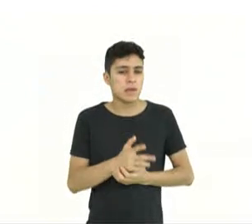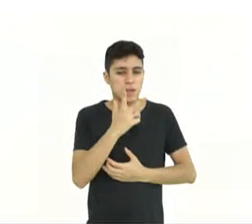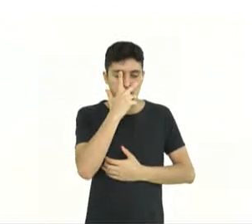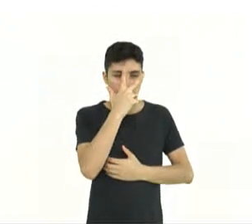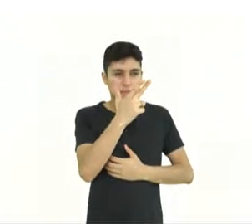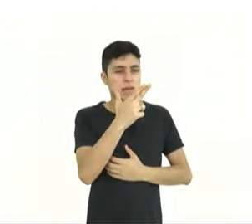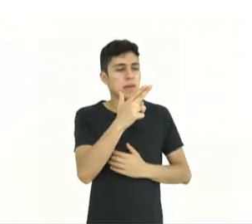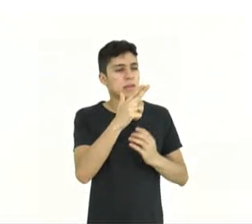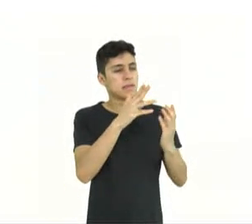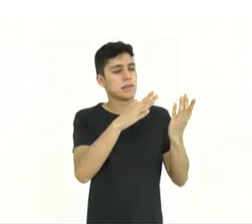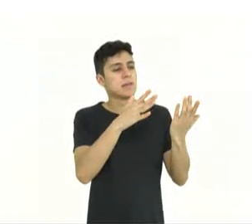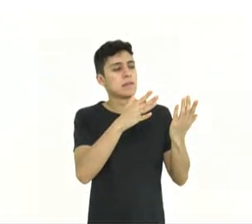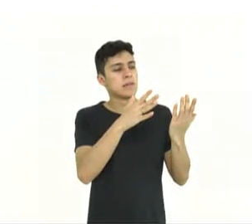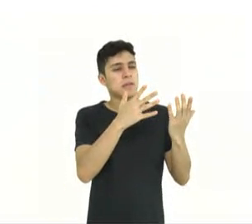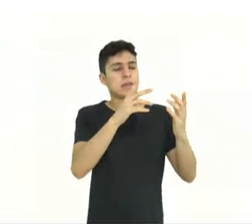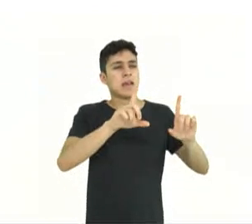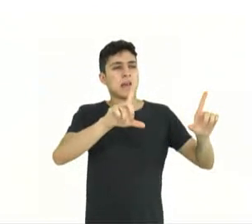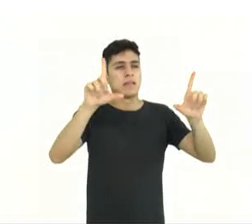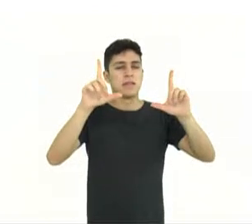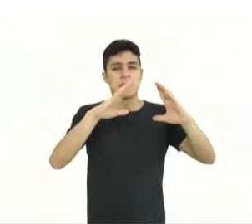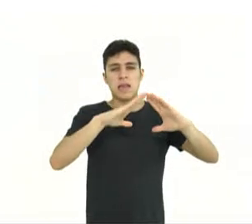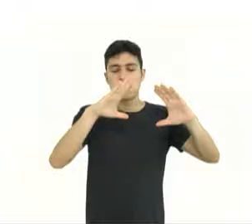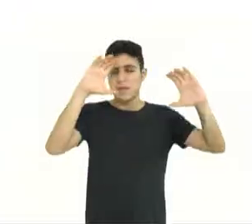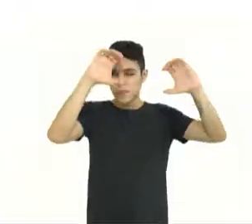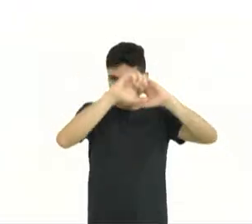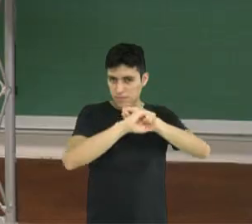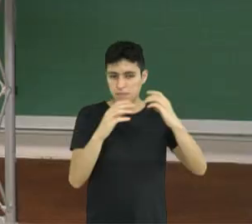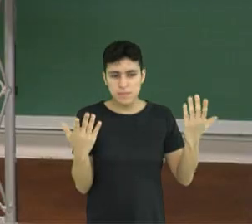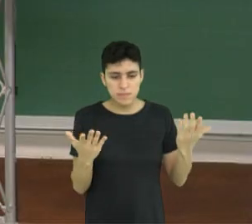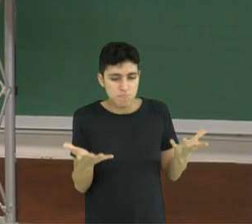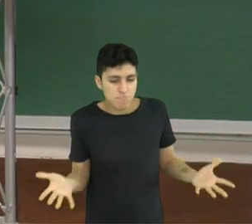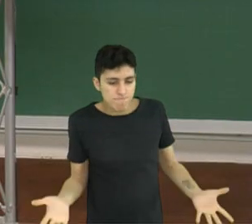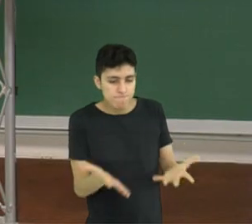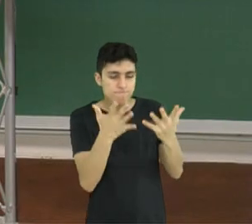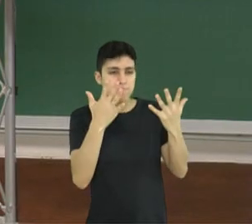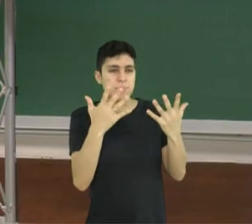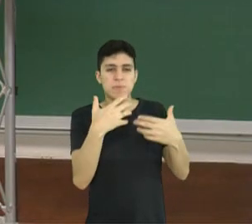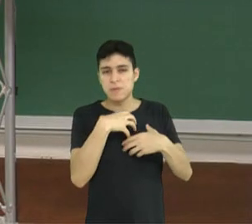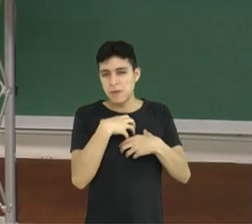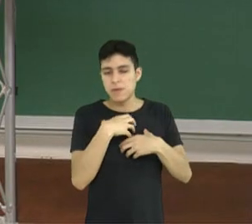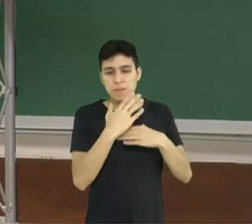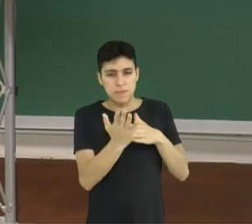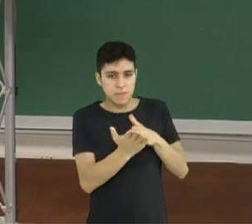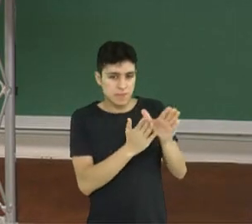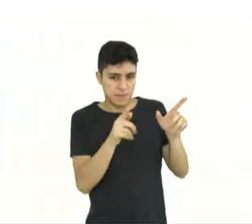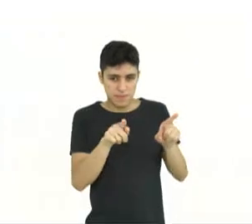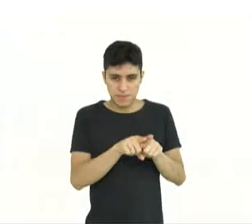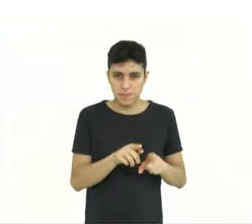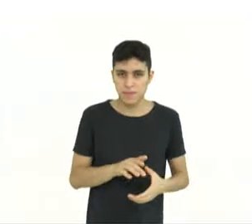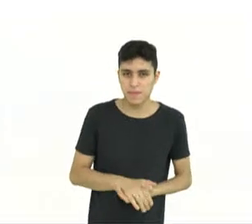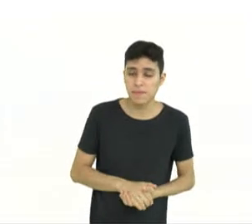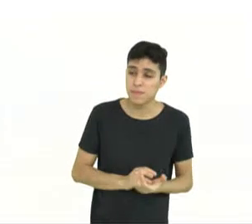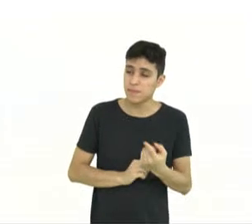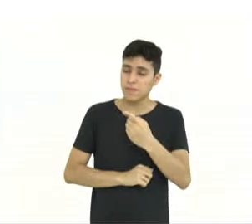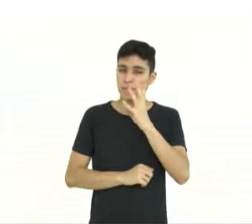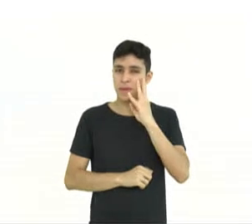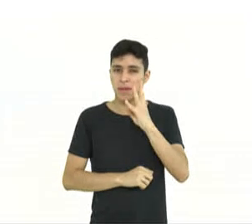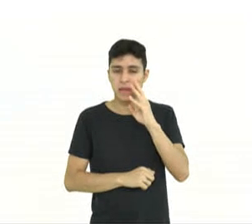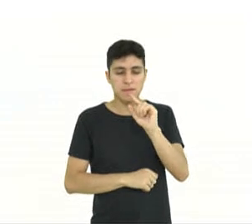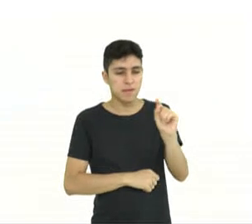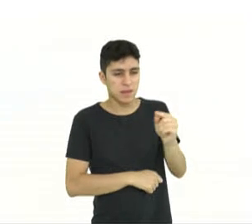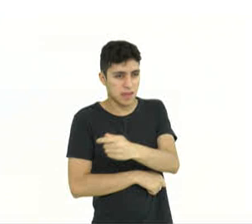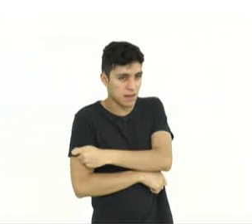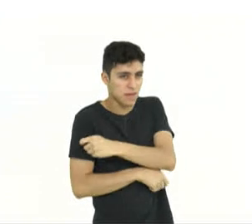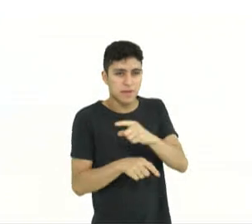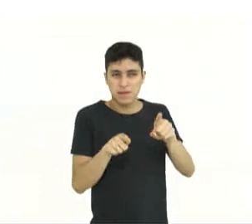fazer muito cartazes né para as casas noturnas tudo impulsionou as a Paty publicitária né é muito legal meus alunos